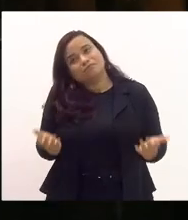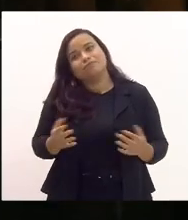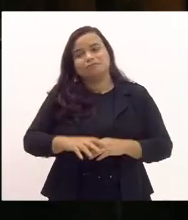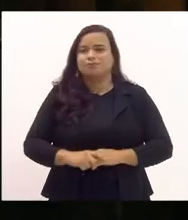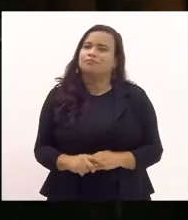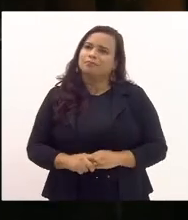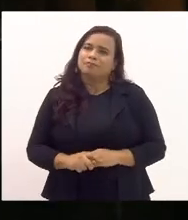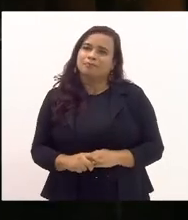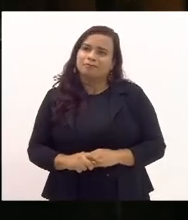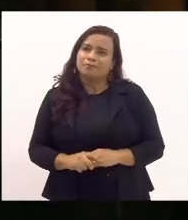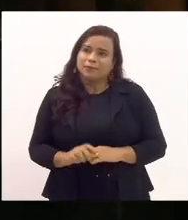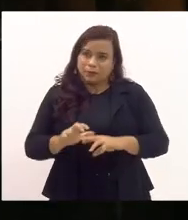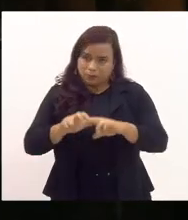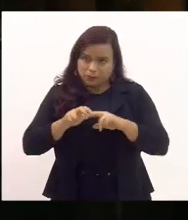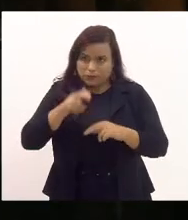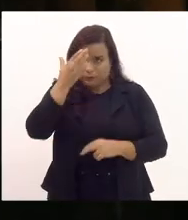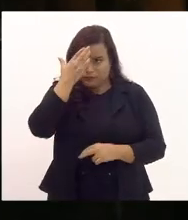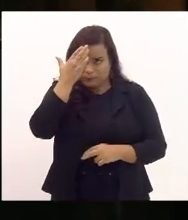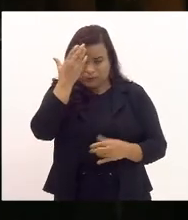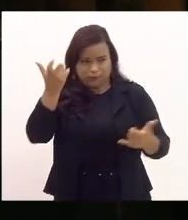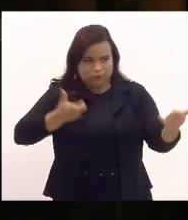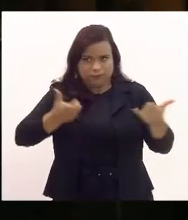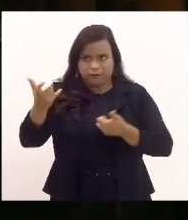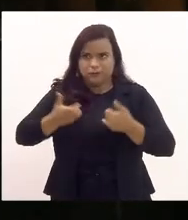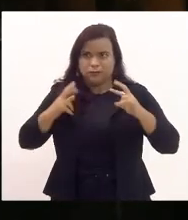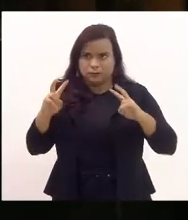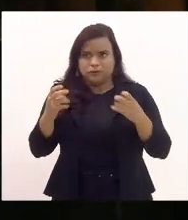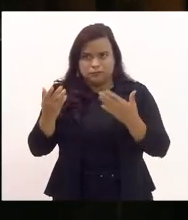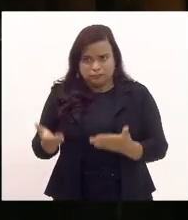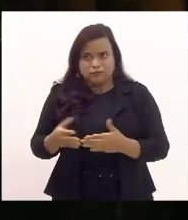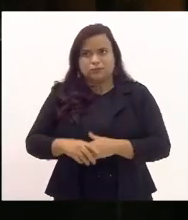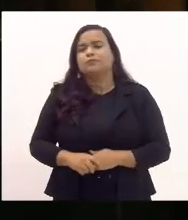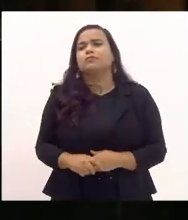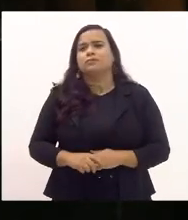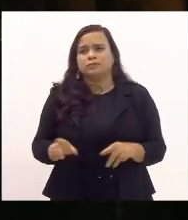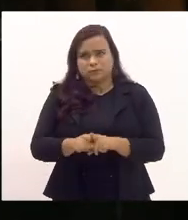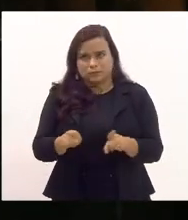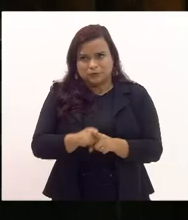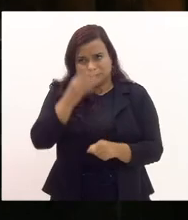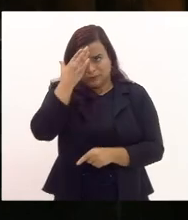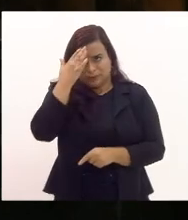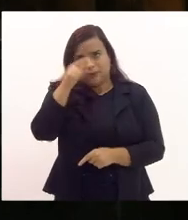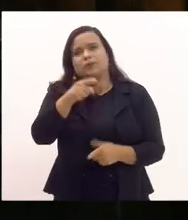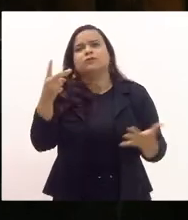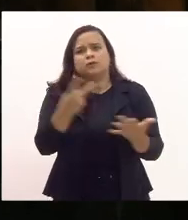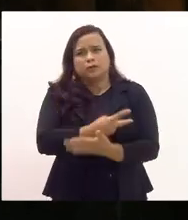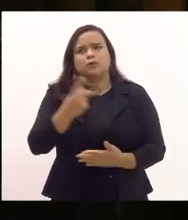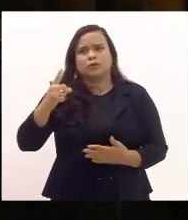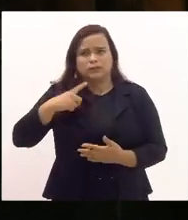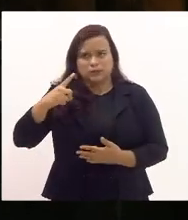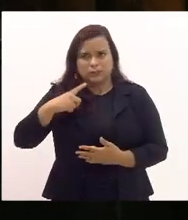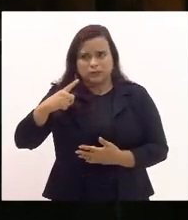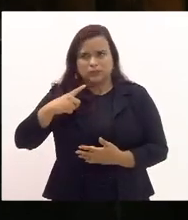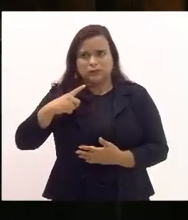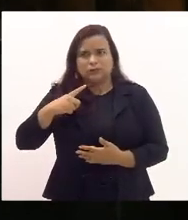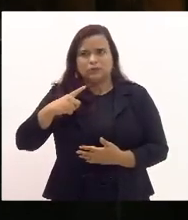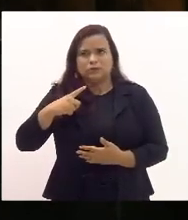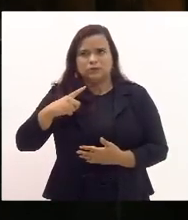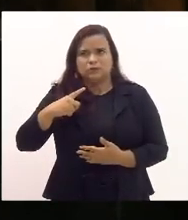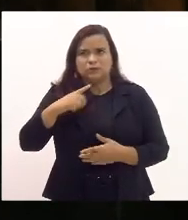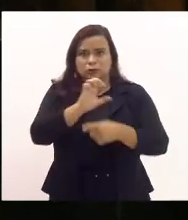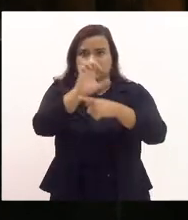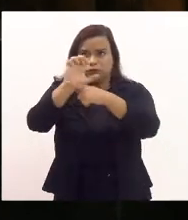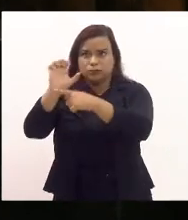justamente por ter conhecimento sobre esse tema e já sabia que isso estava acontecendo também em